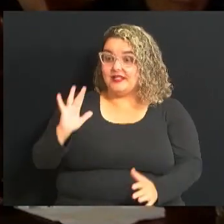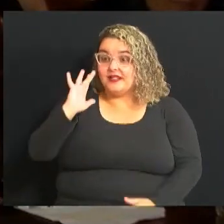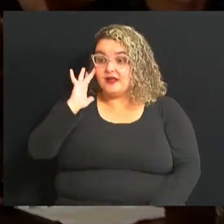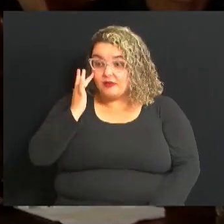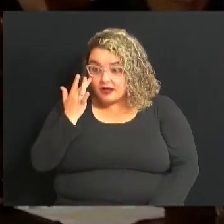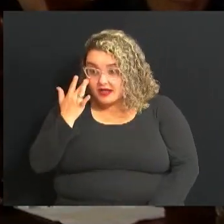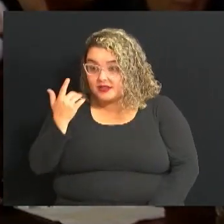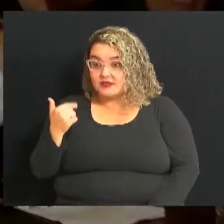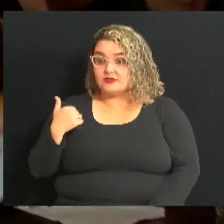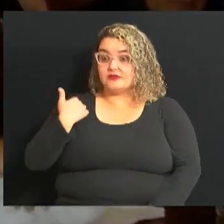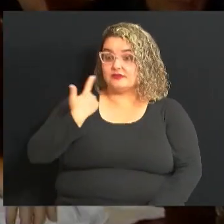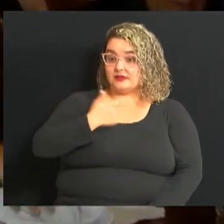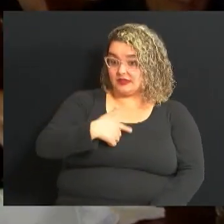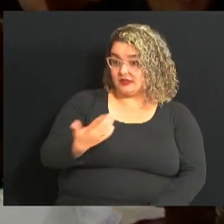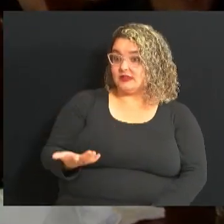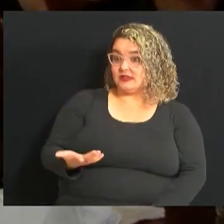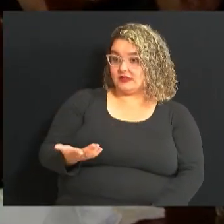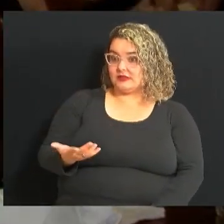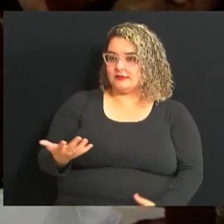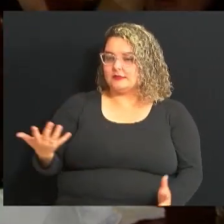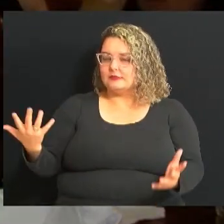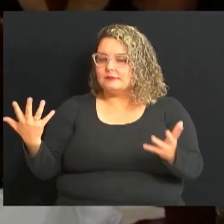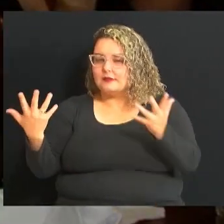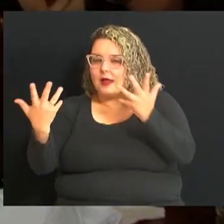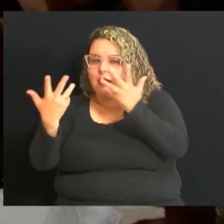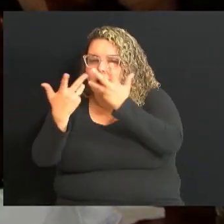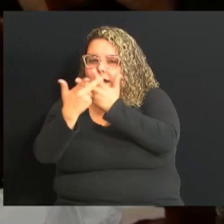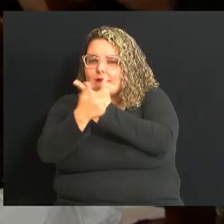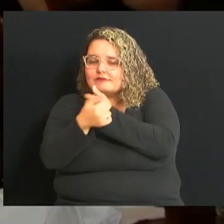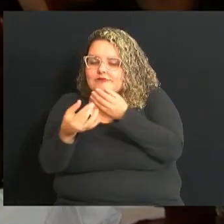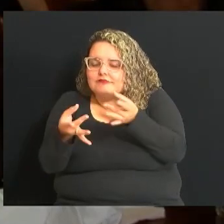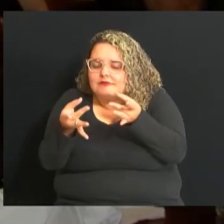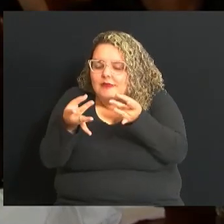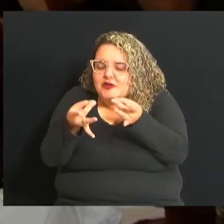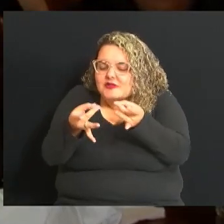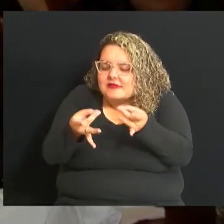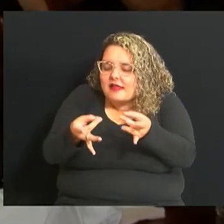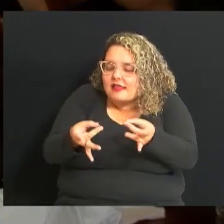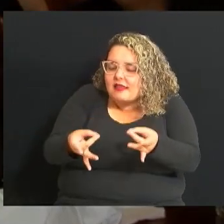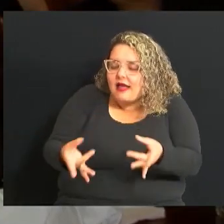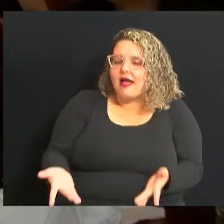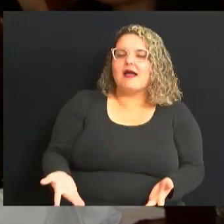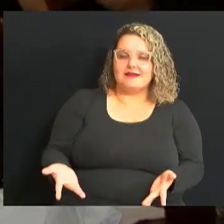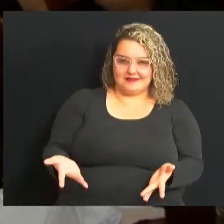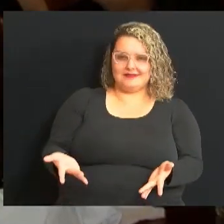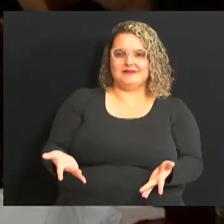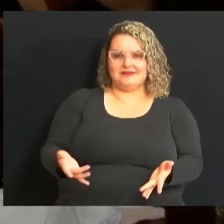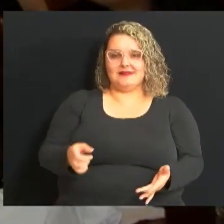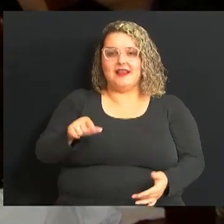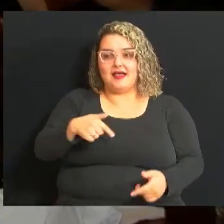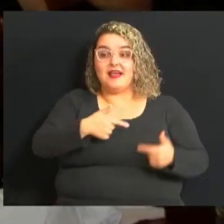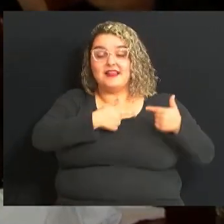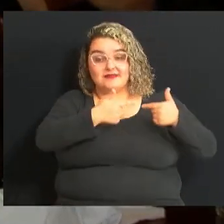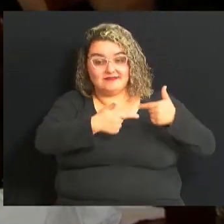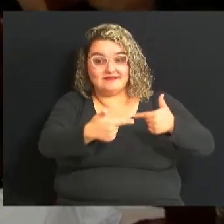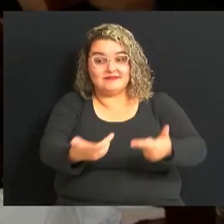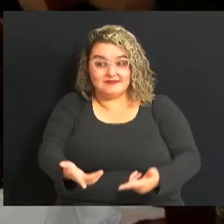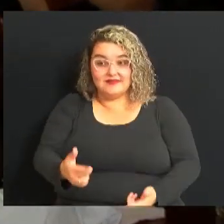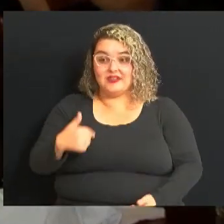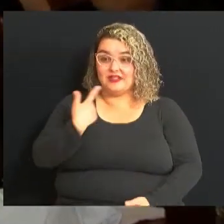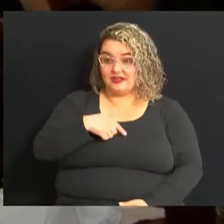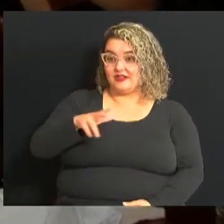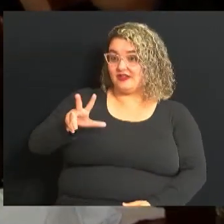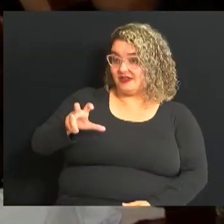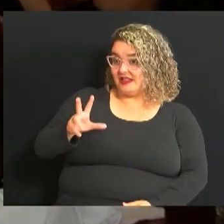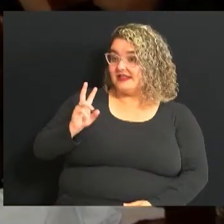gente tem a beleza, ela tá nessa riqueza de detalhes, né? Isso é muito tradicional nosso Iguatemi. A gente sempre